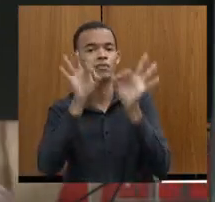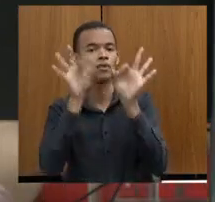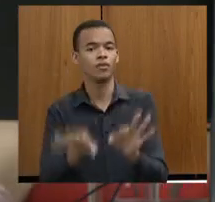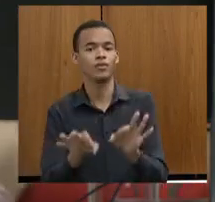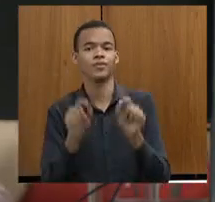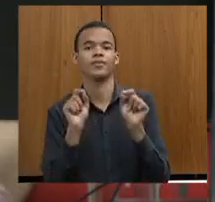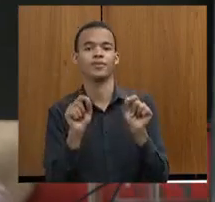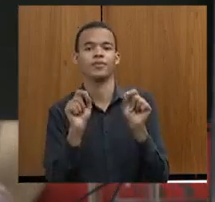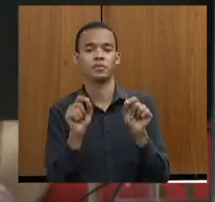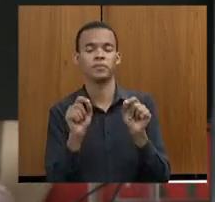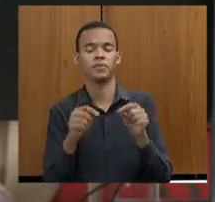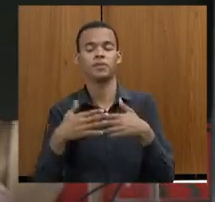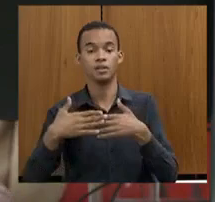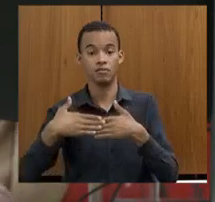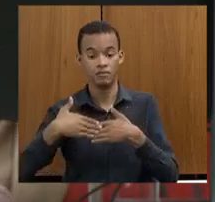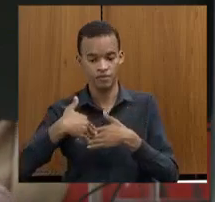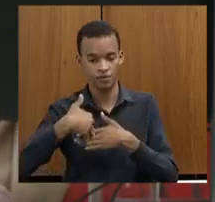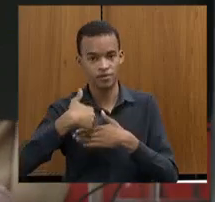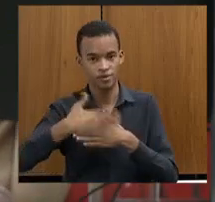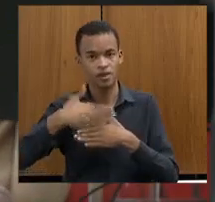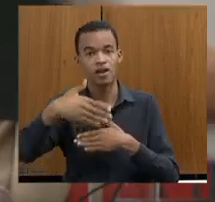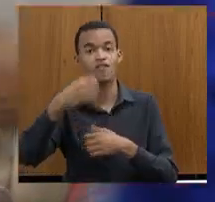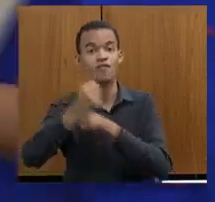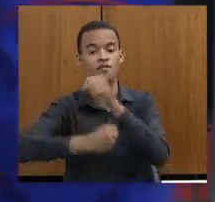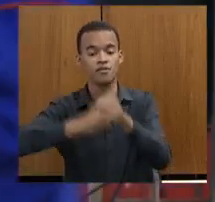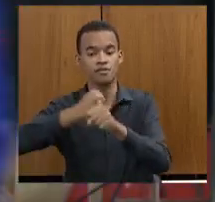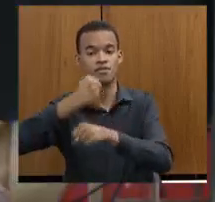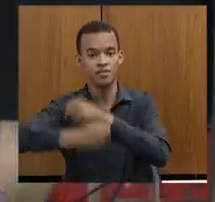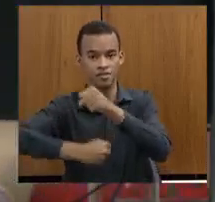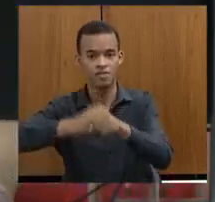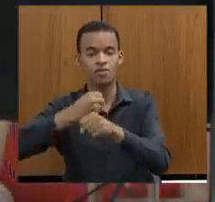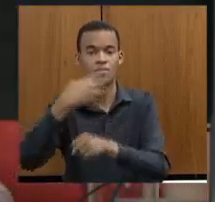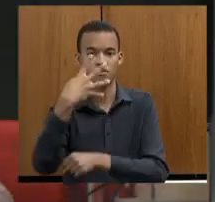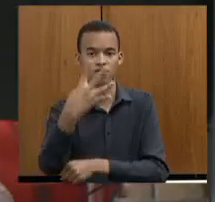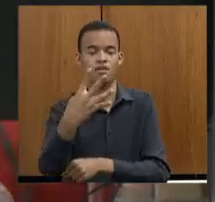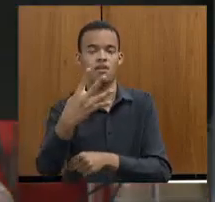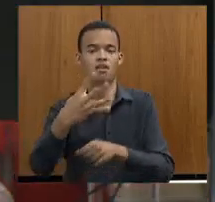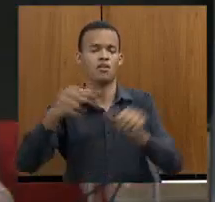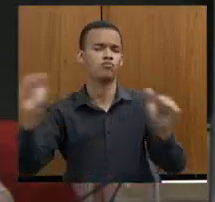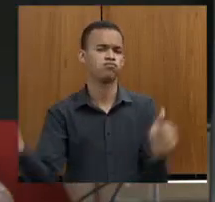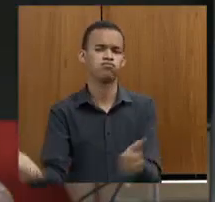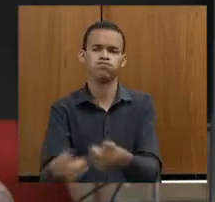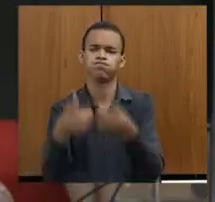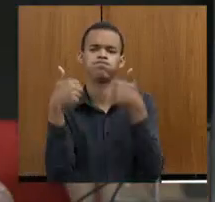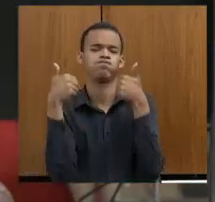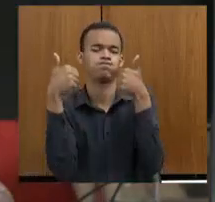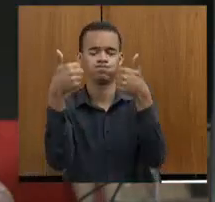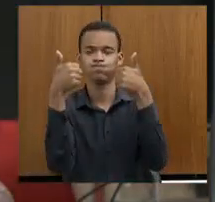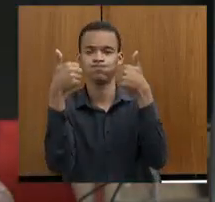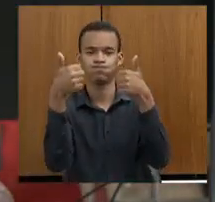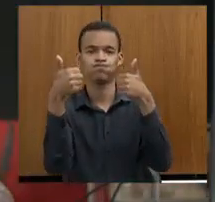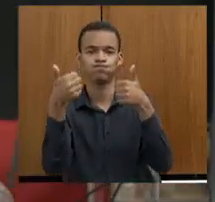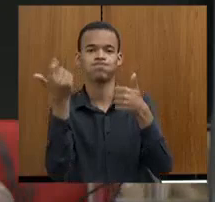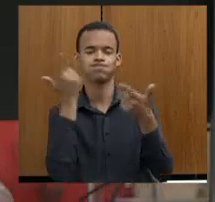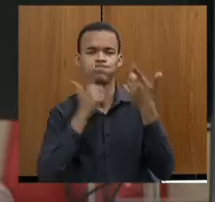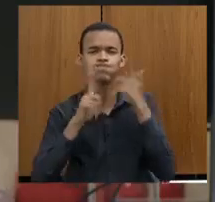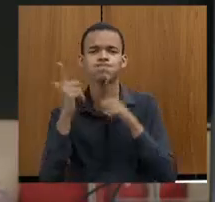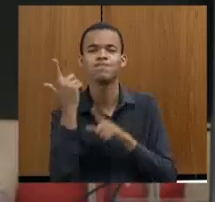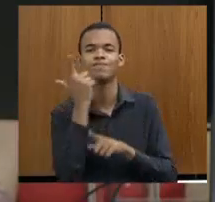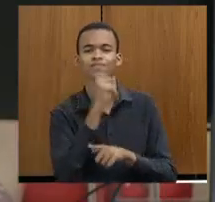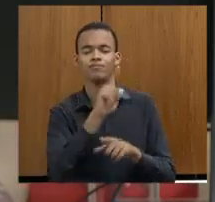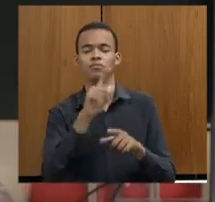de que os quatro anos que virão serão muito melhores de muito mais proveito e de muito mais